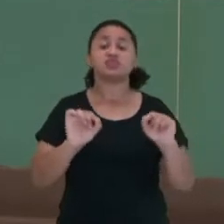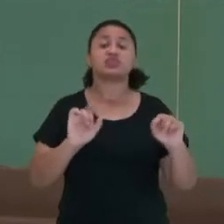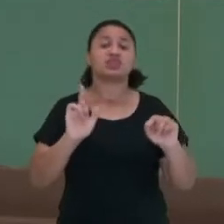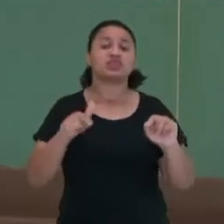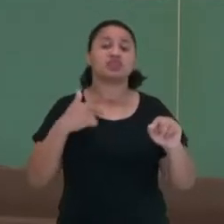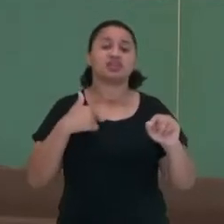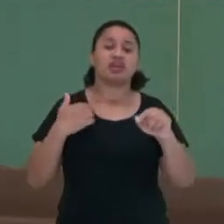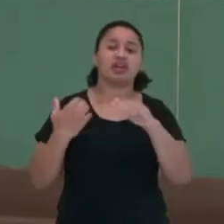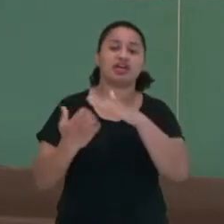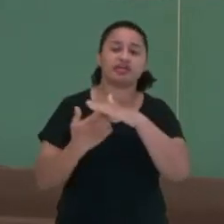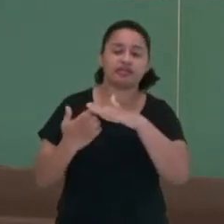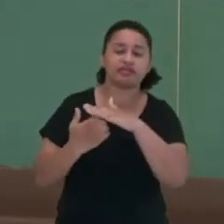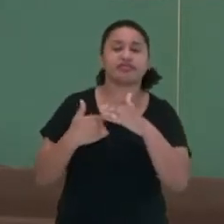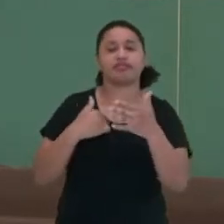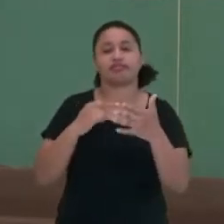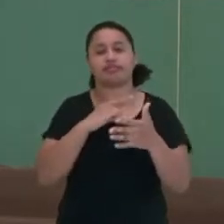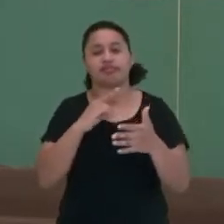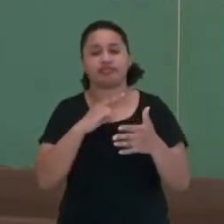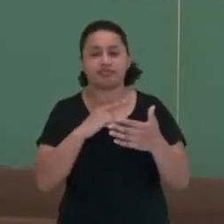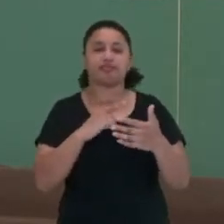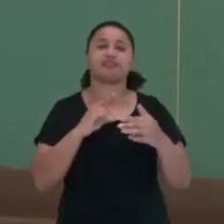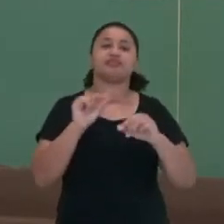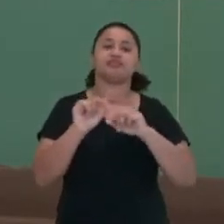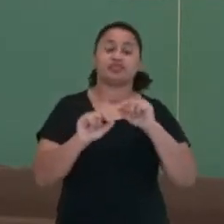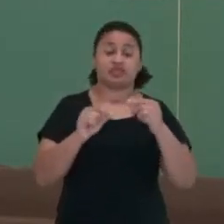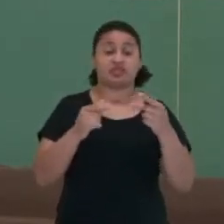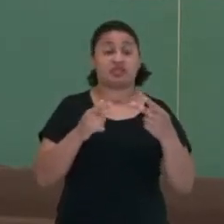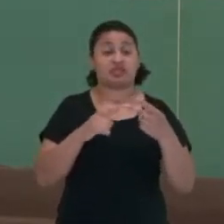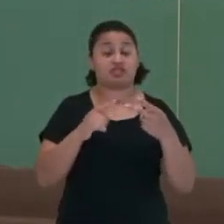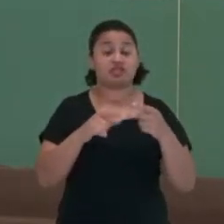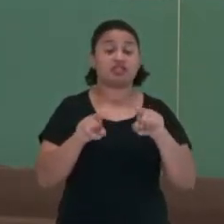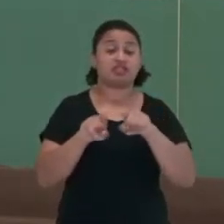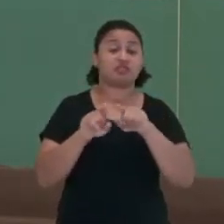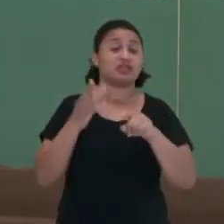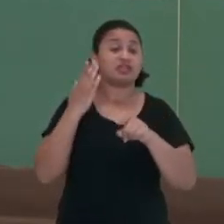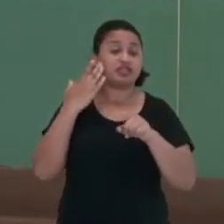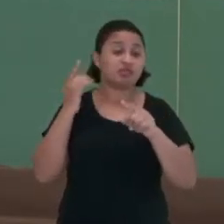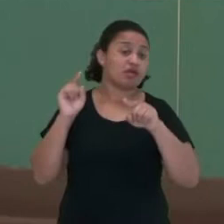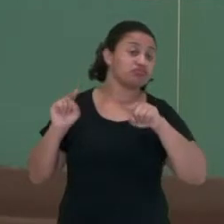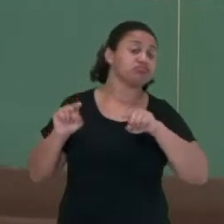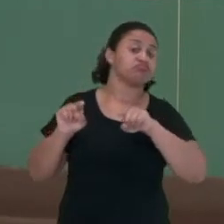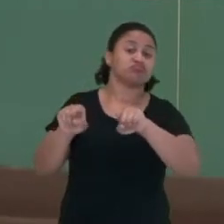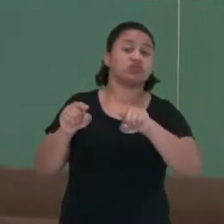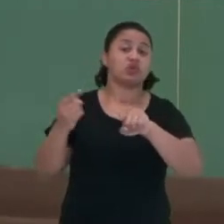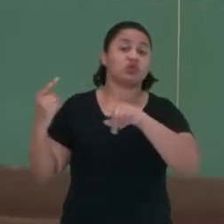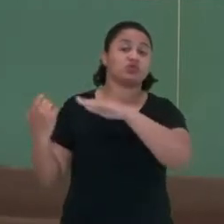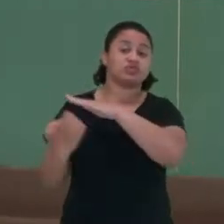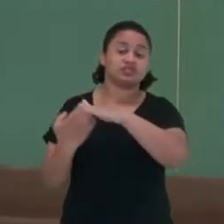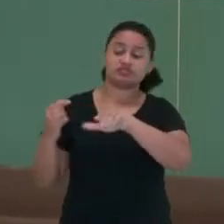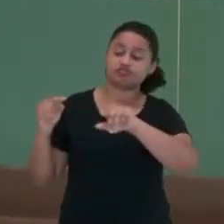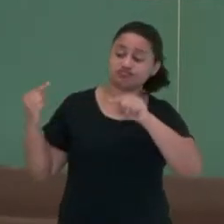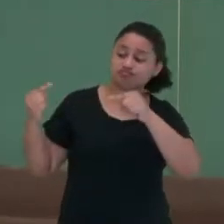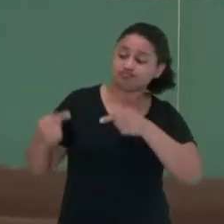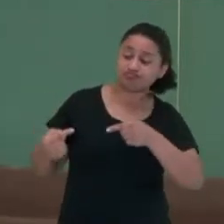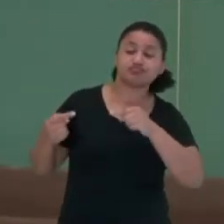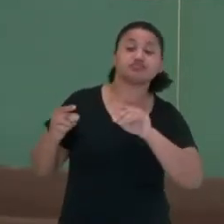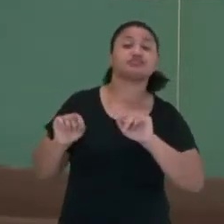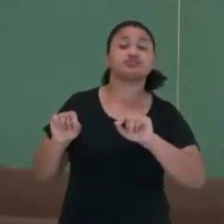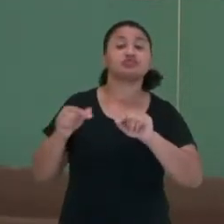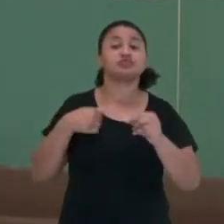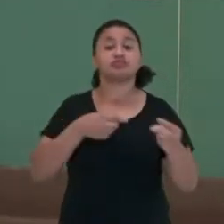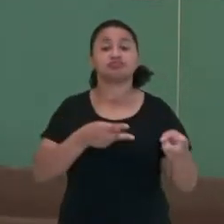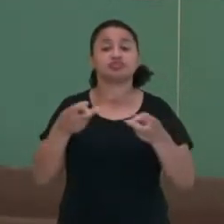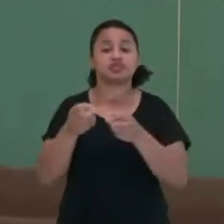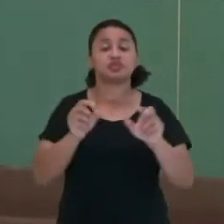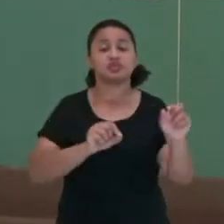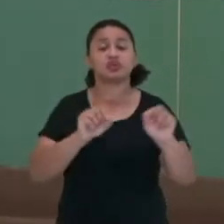do negócio que ele vai ter, conhecer os seus competidores, os seus concorrentes, para ele ver o que ele